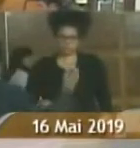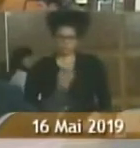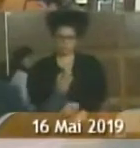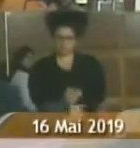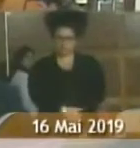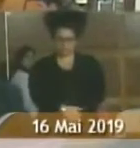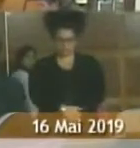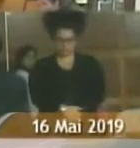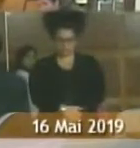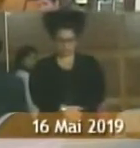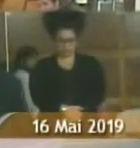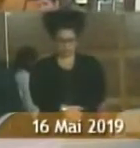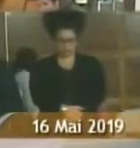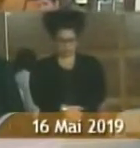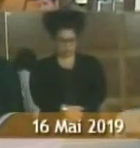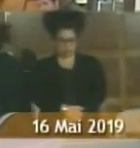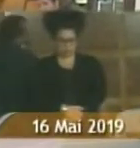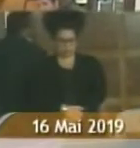Tá bom, amigo?